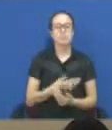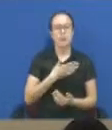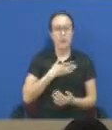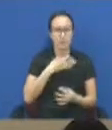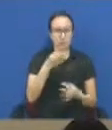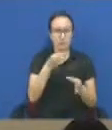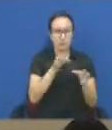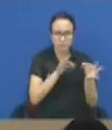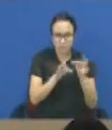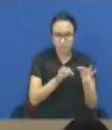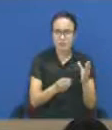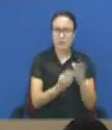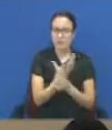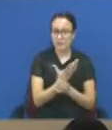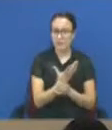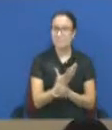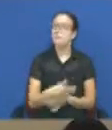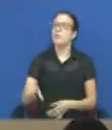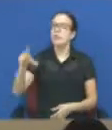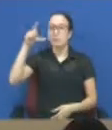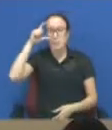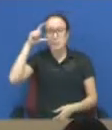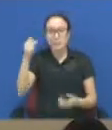Zaini conduza os trabalhos.